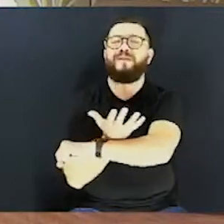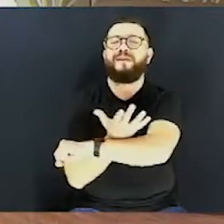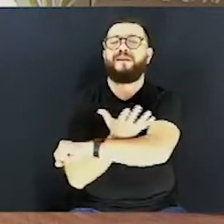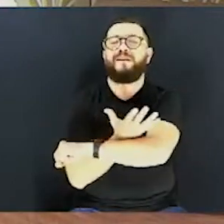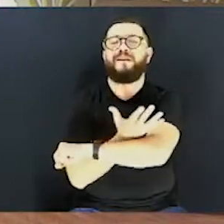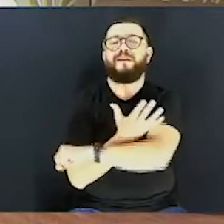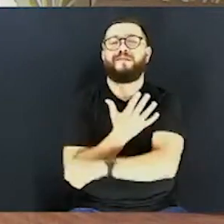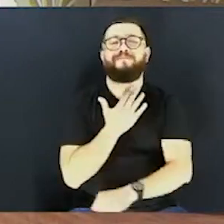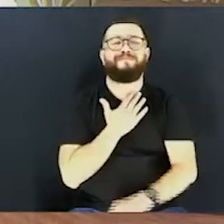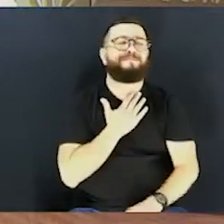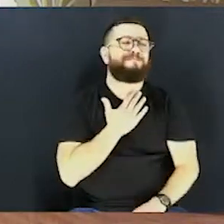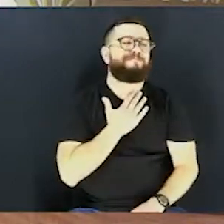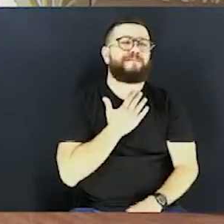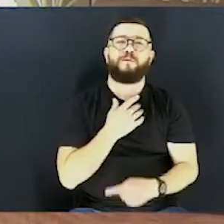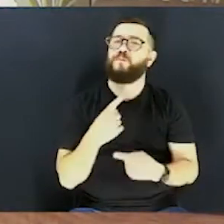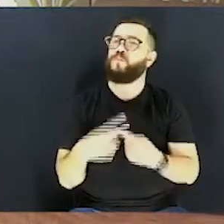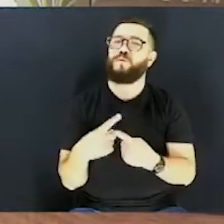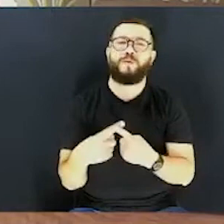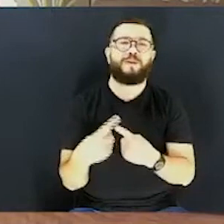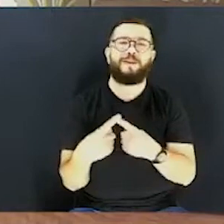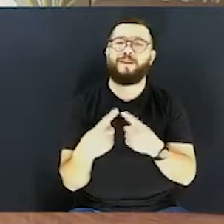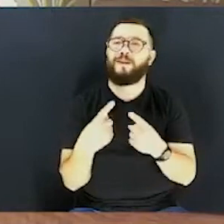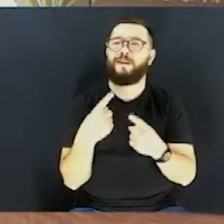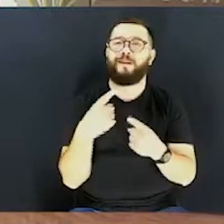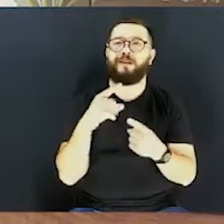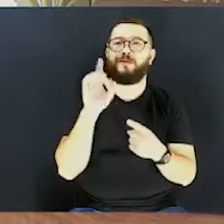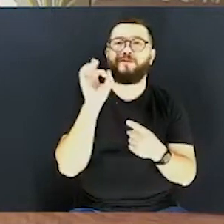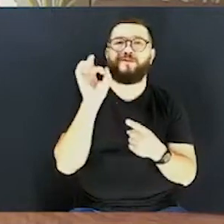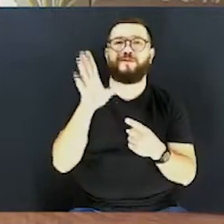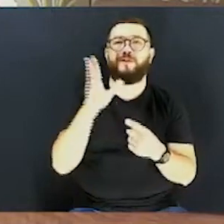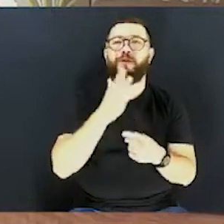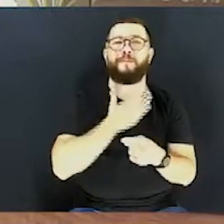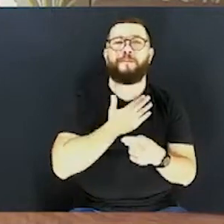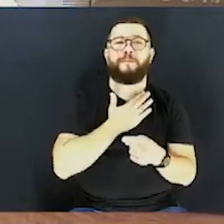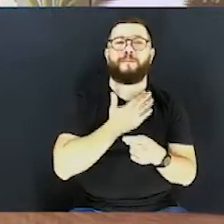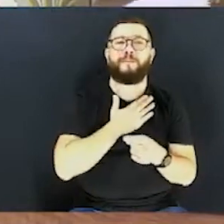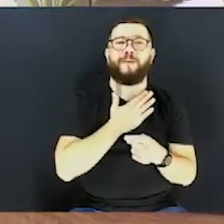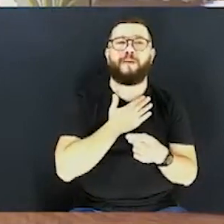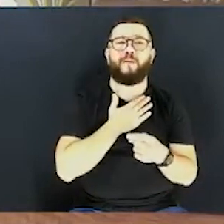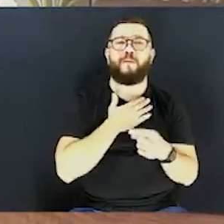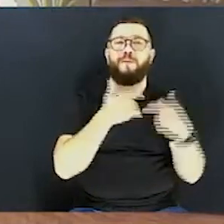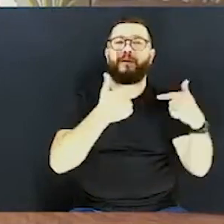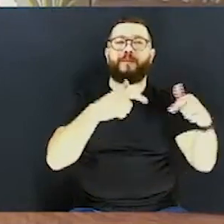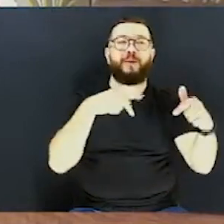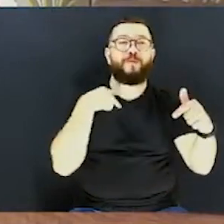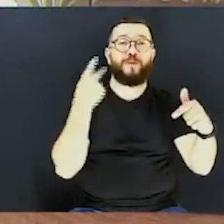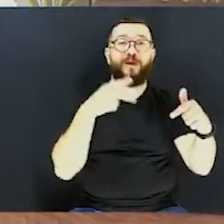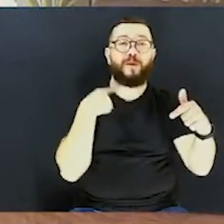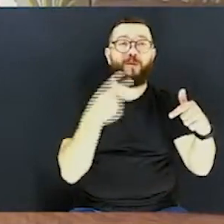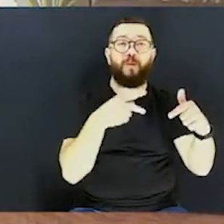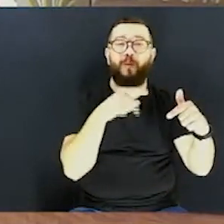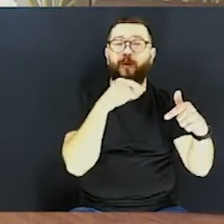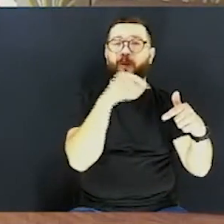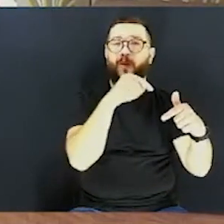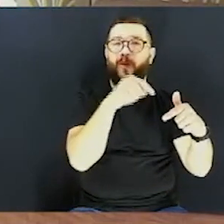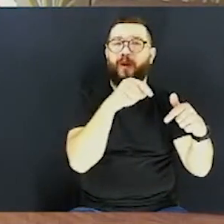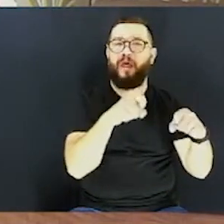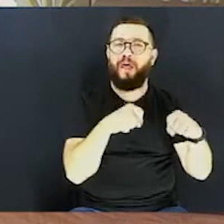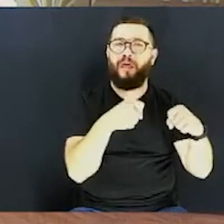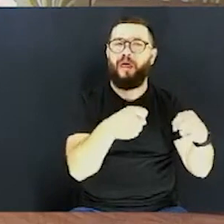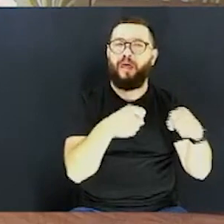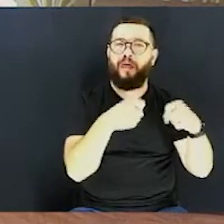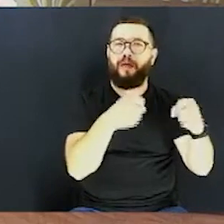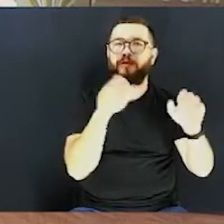essa é uma pauta minha, não de mandato. Mas ao longo dos meus 25 anos de